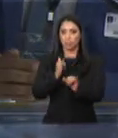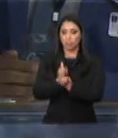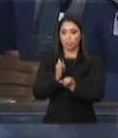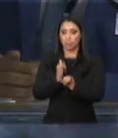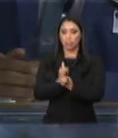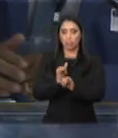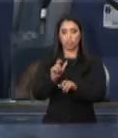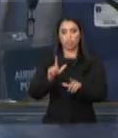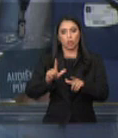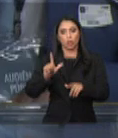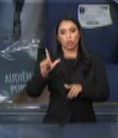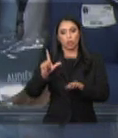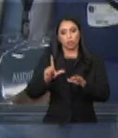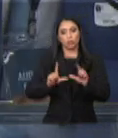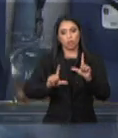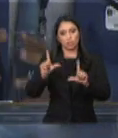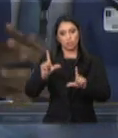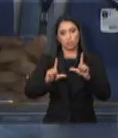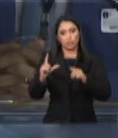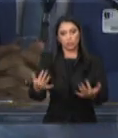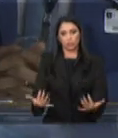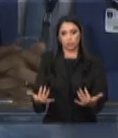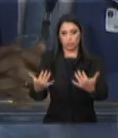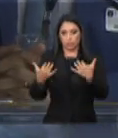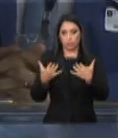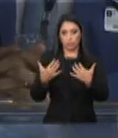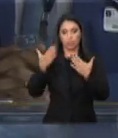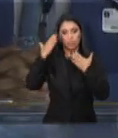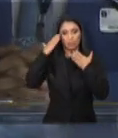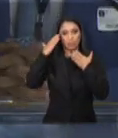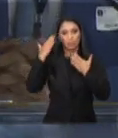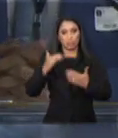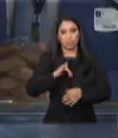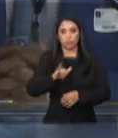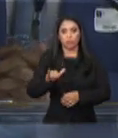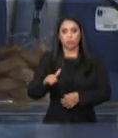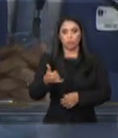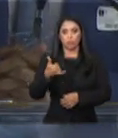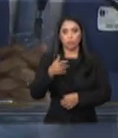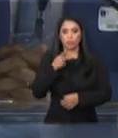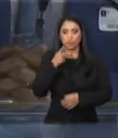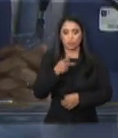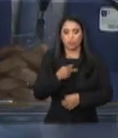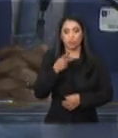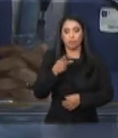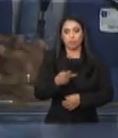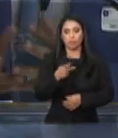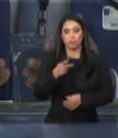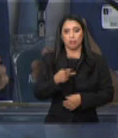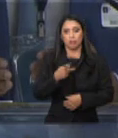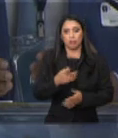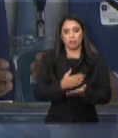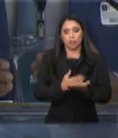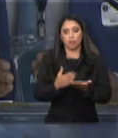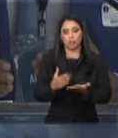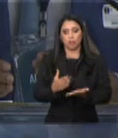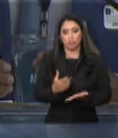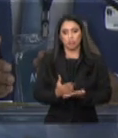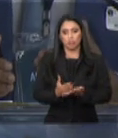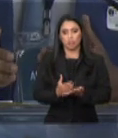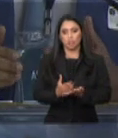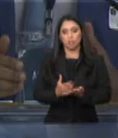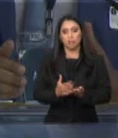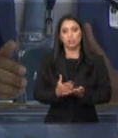Agradeço pela oportunidade de poder conversar um pouco aqui e vou iniciar minha fala